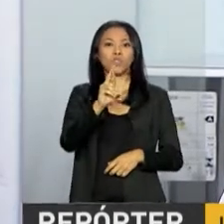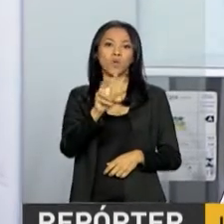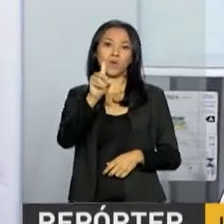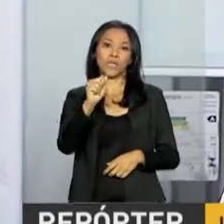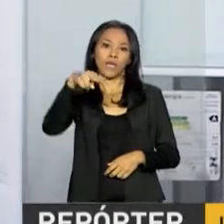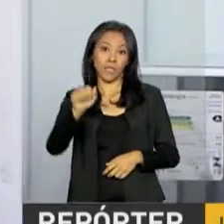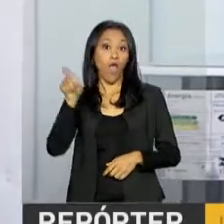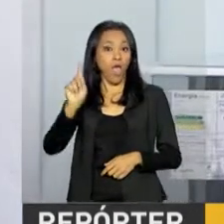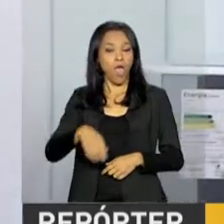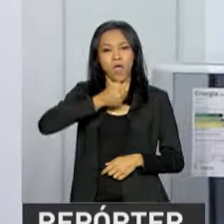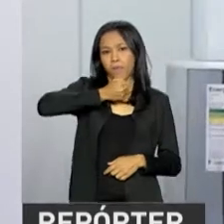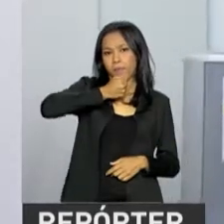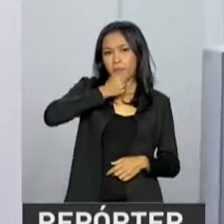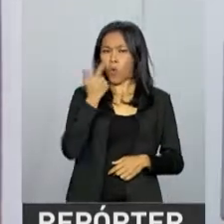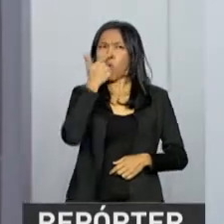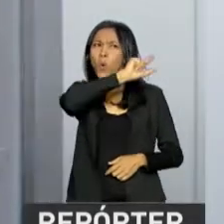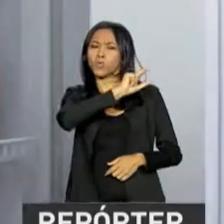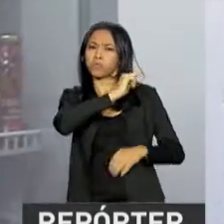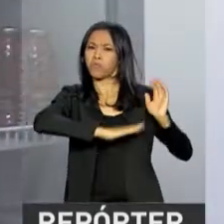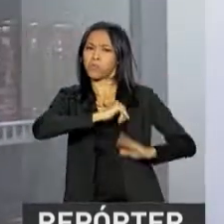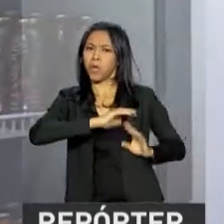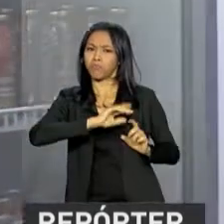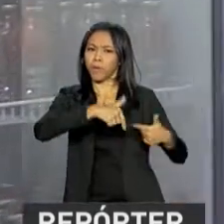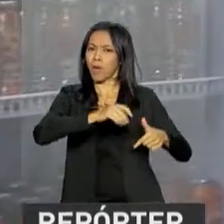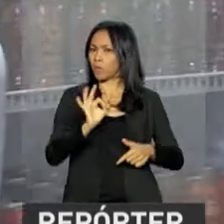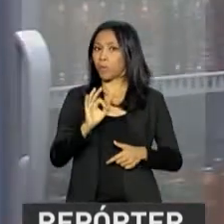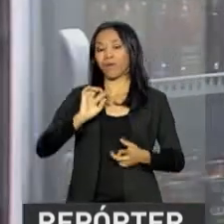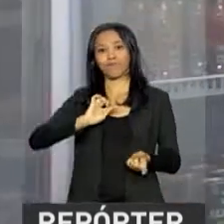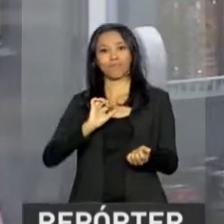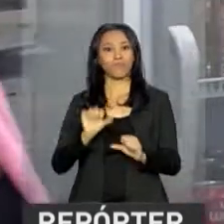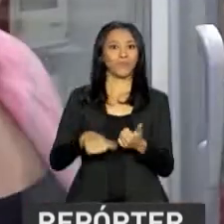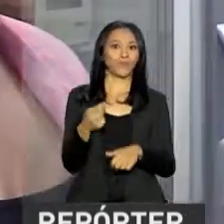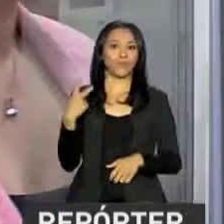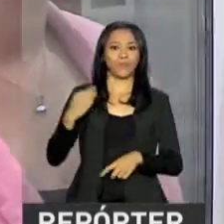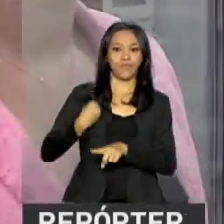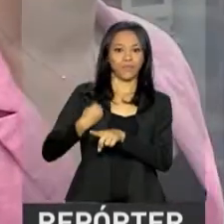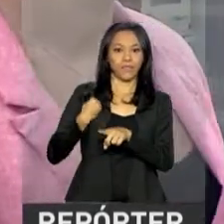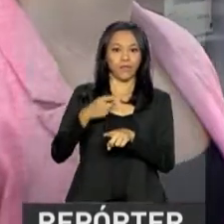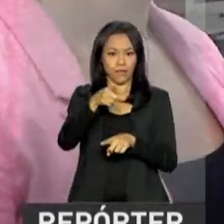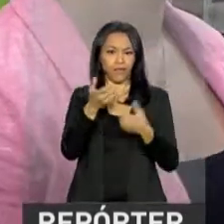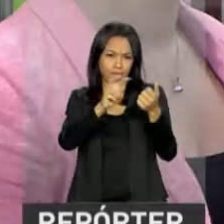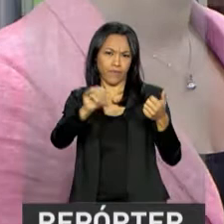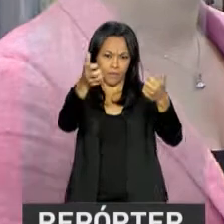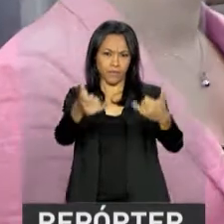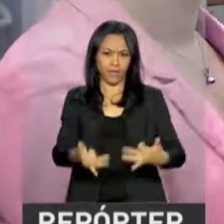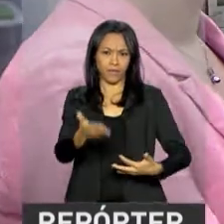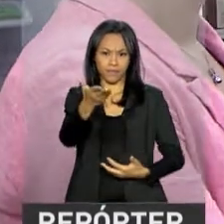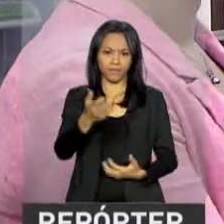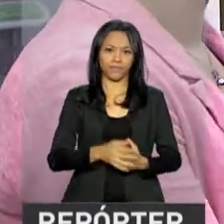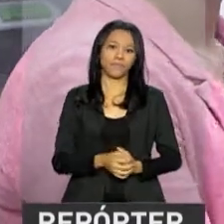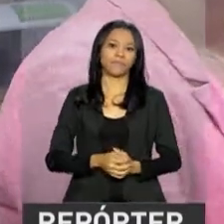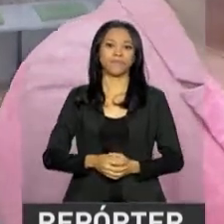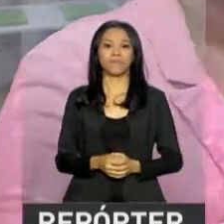e não pensava em seguir outra carreira mas as circunstâncias mudaram mas essa história ela mesma pode contar pra gente com você